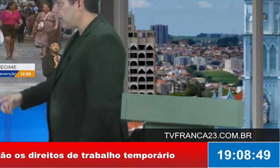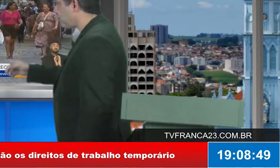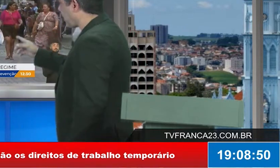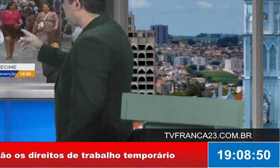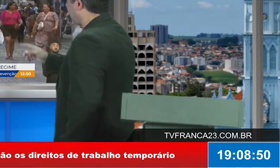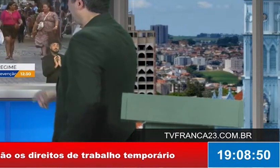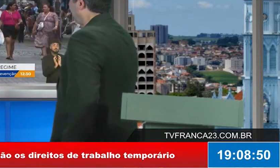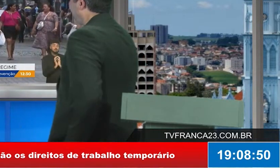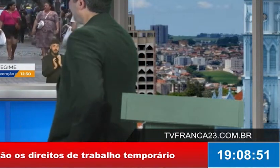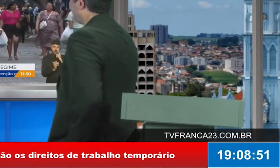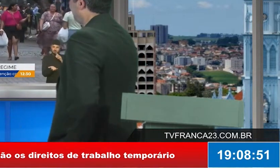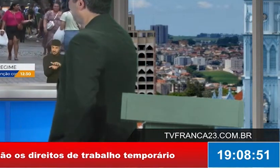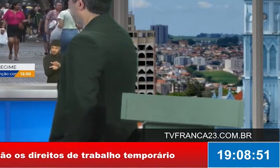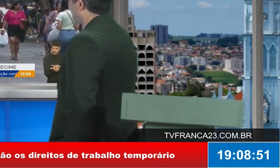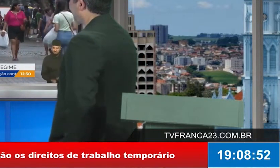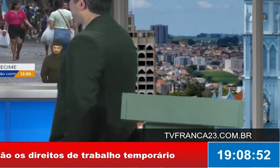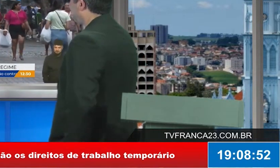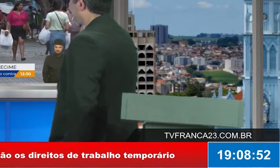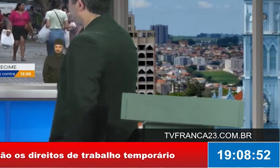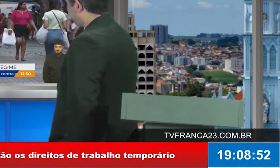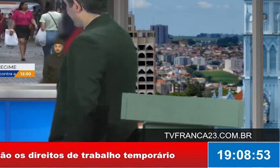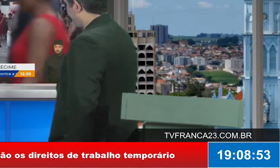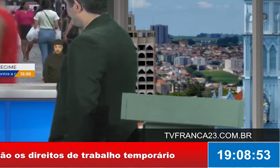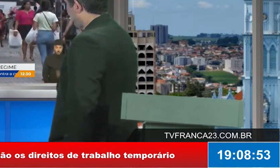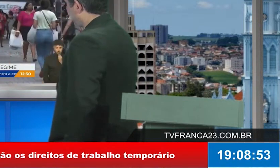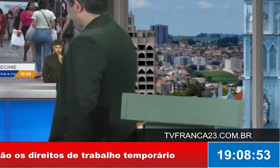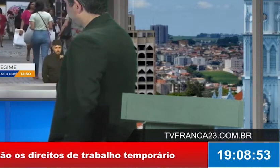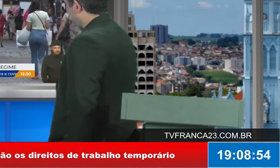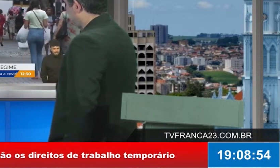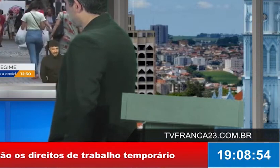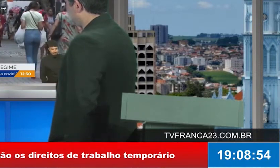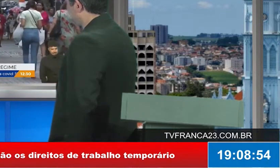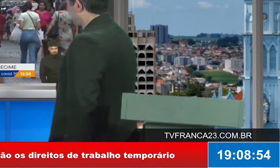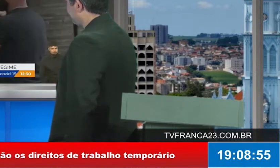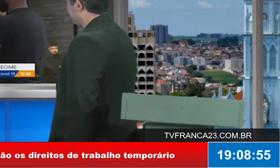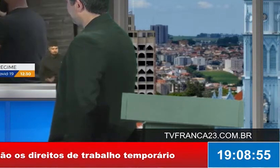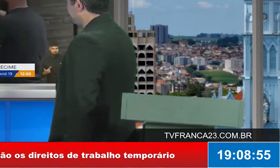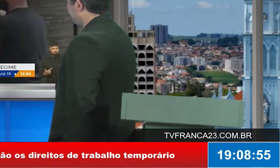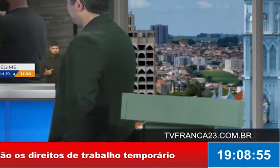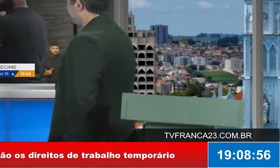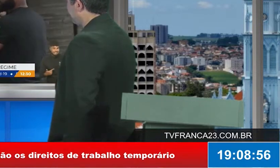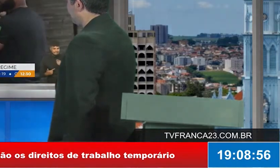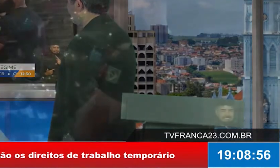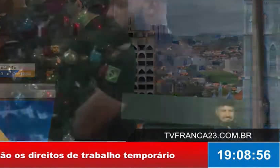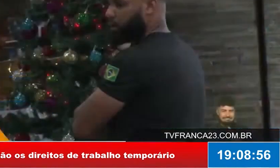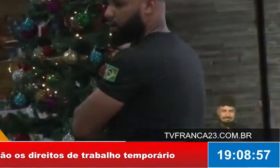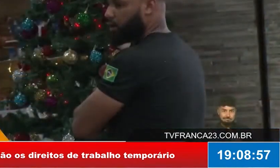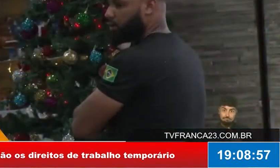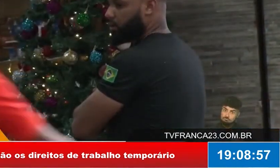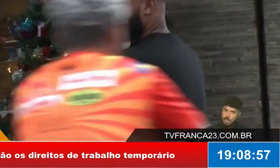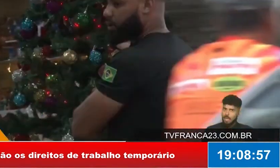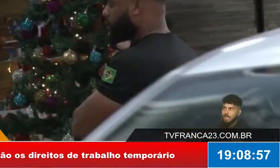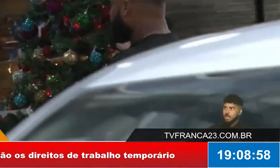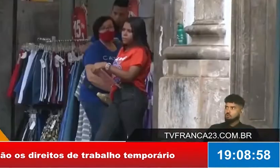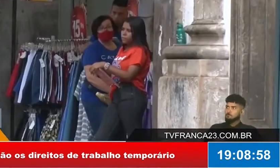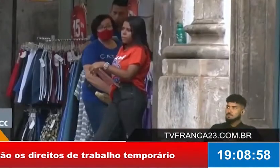ver? Joga no telão. A oportunidade é o que deseja muita gente que está precisando trabalhar. Com o aquecimento da economia em função das festas